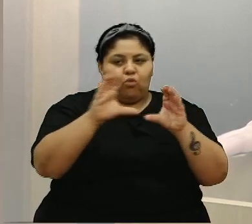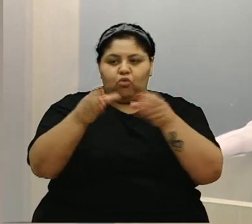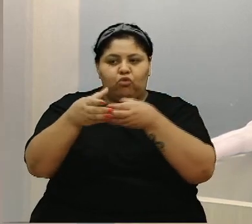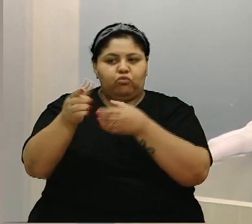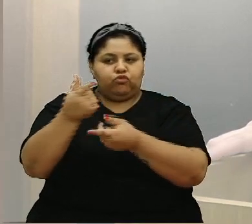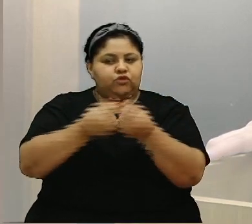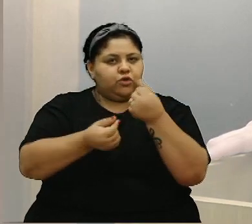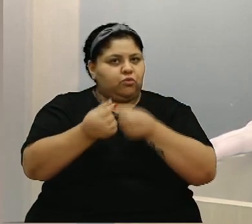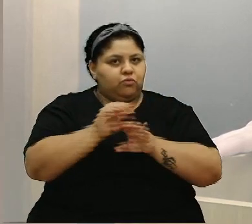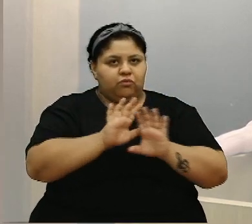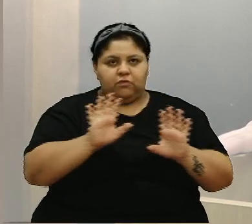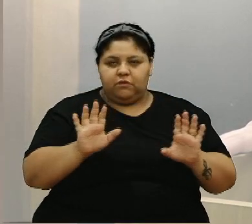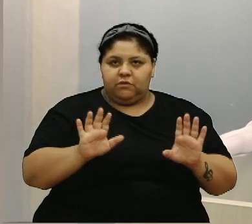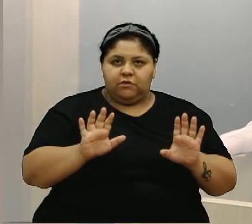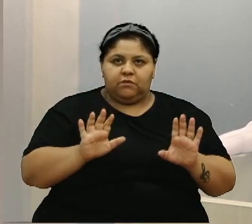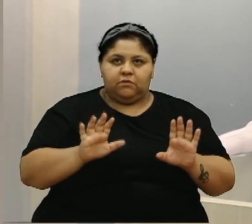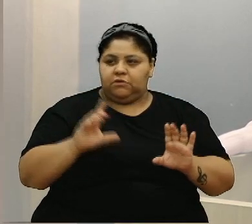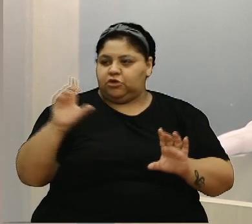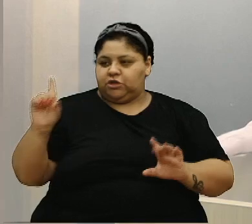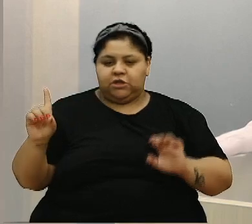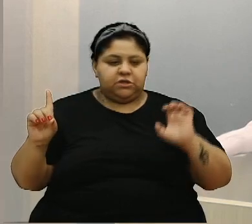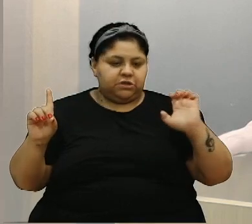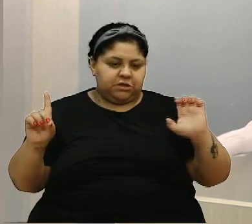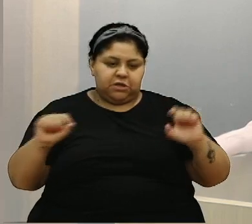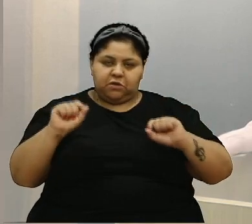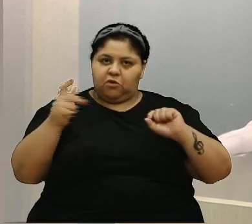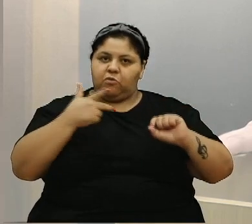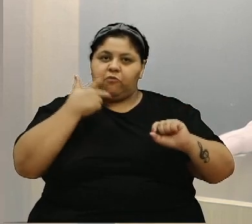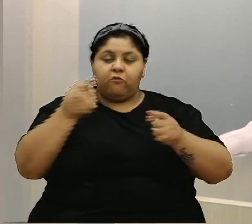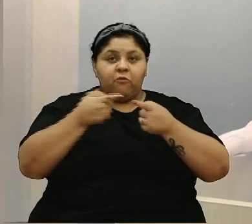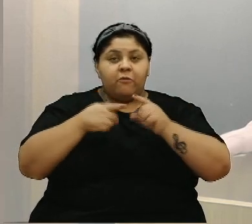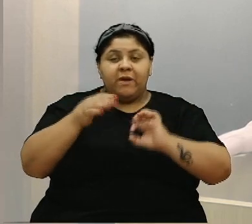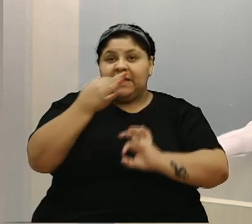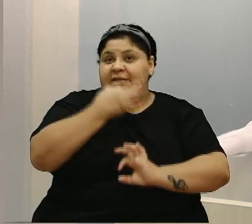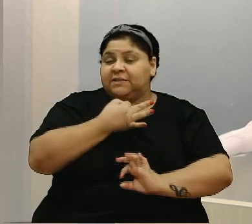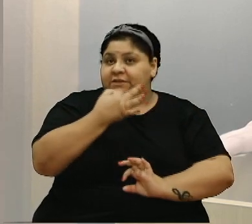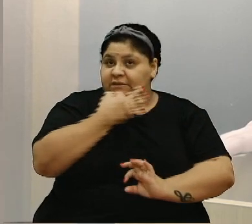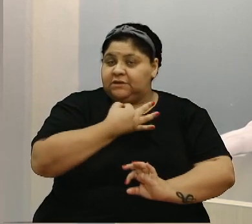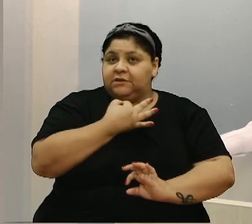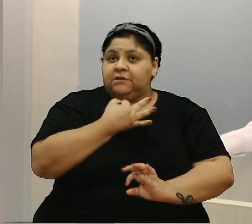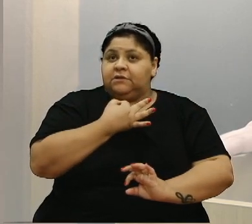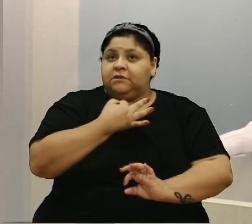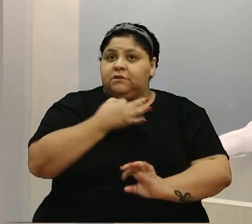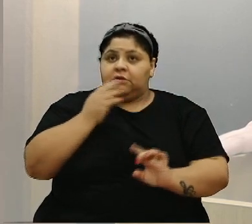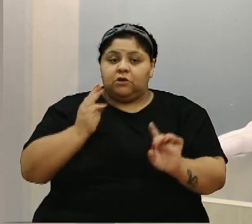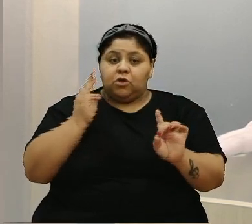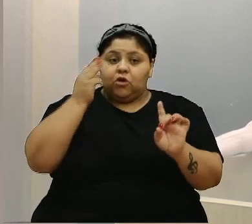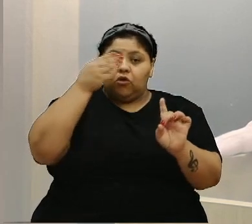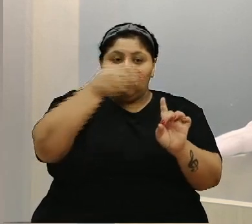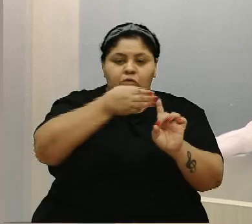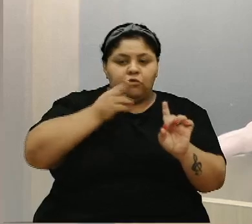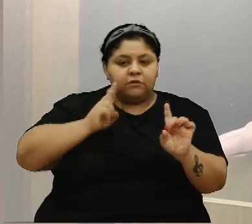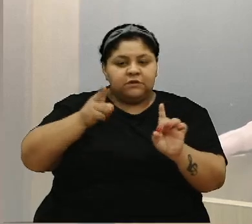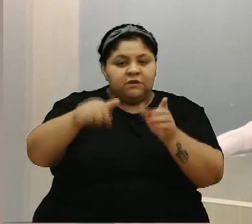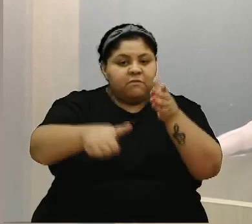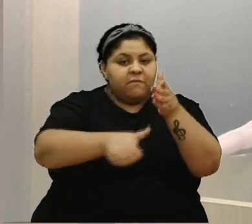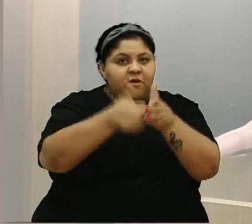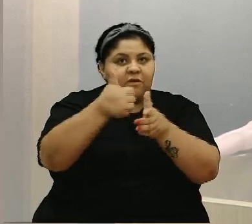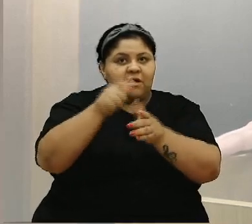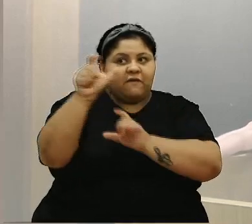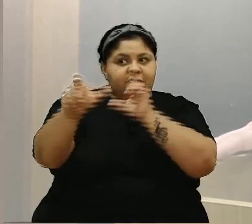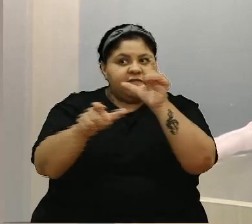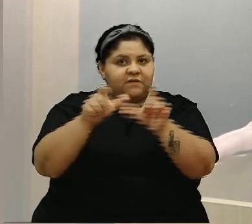são lado de direita, esquerda, como eu falei, mas Caxias do Sul, a meta é sempre essa, melhorar a vida de todos em